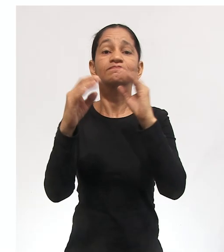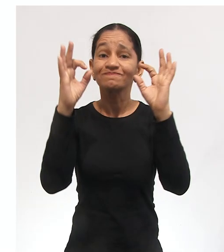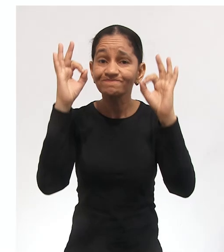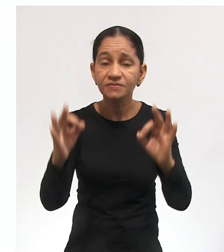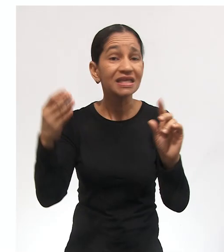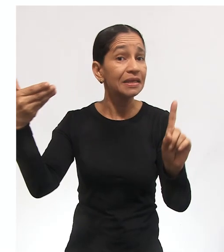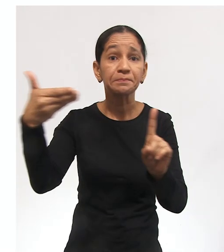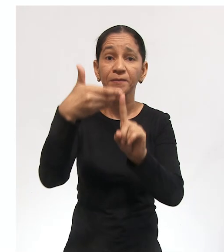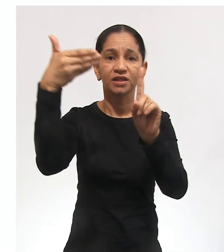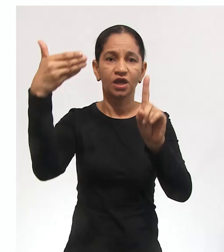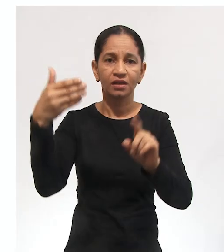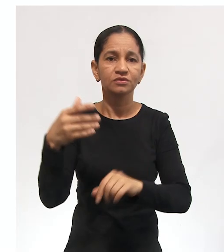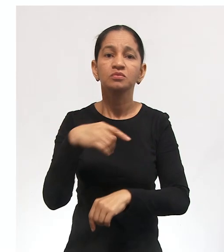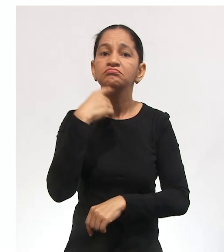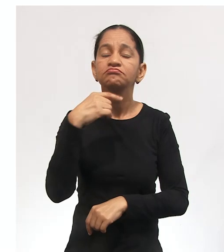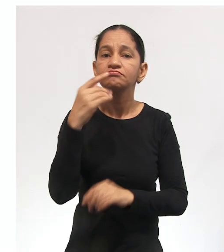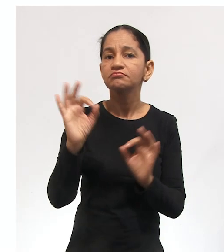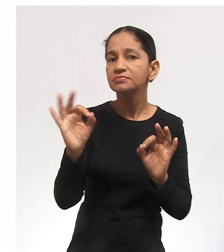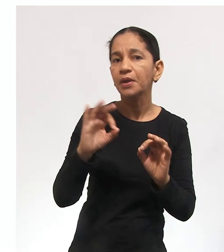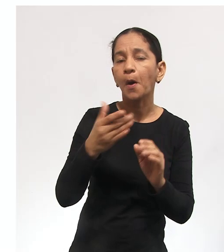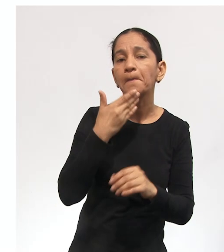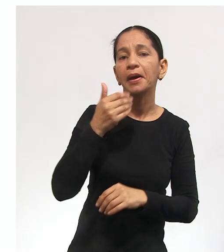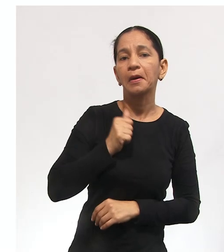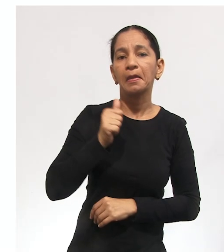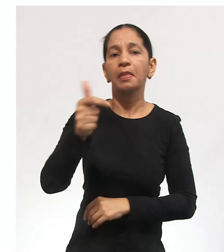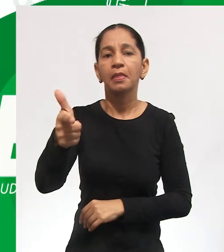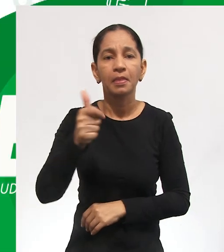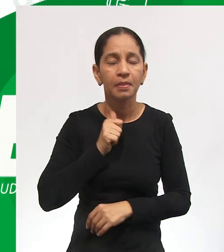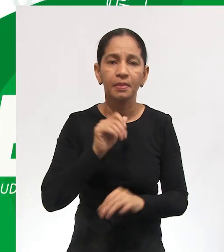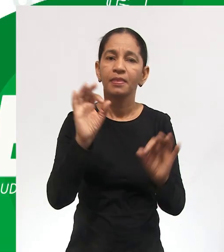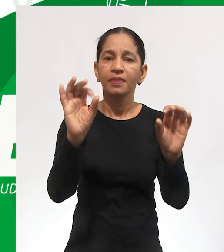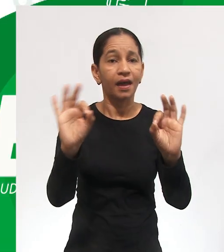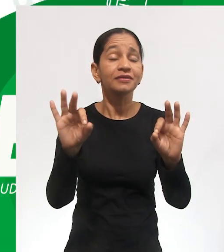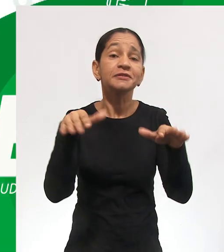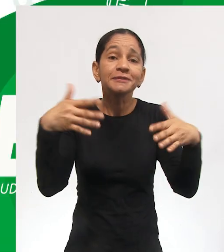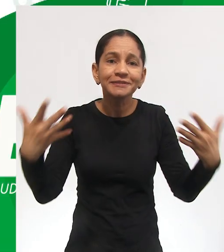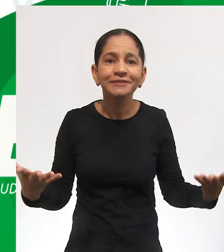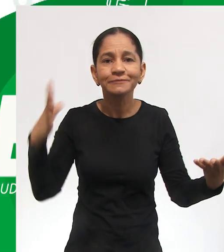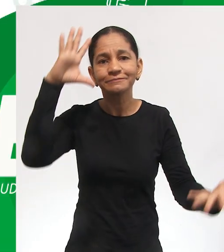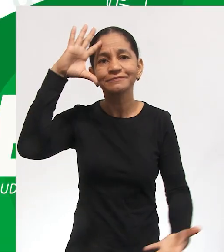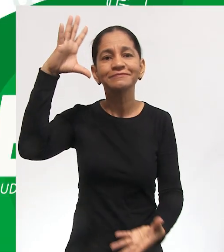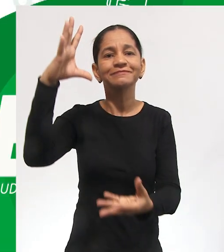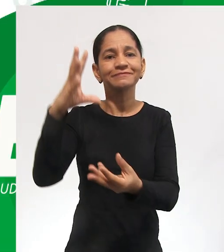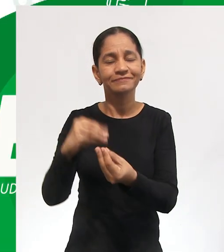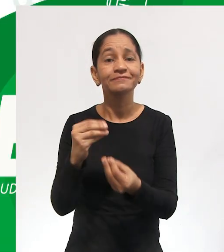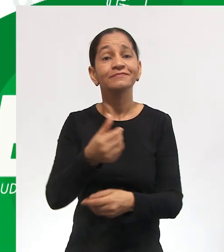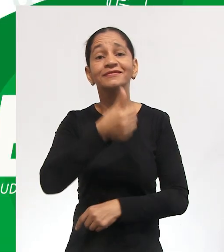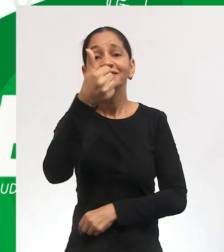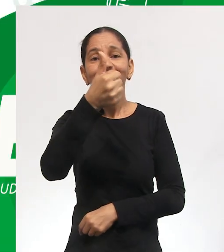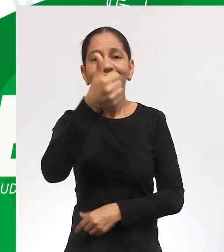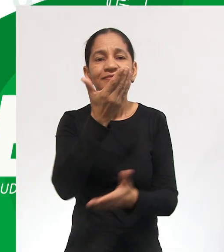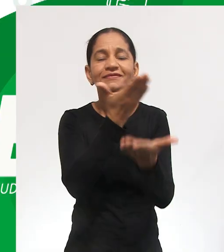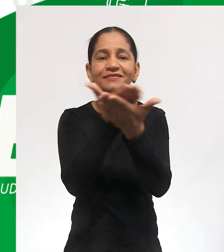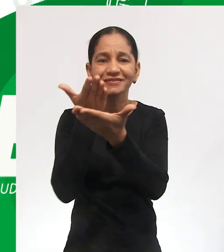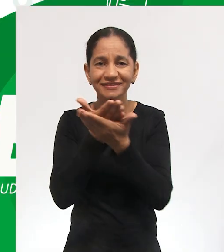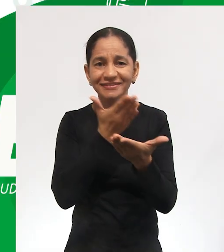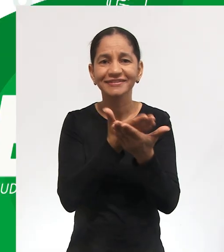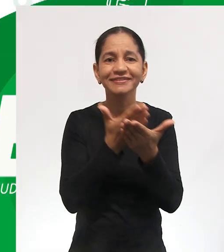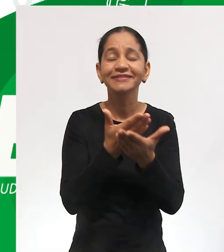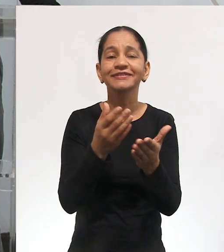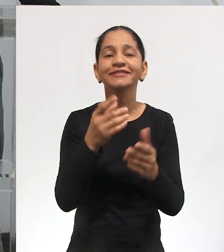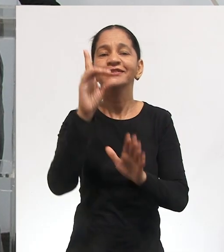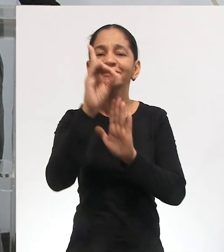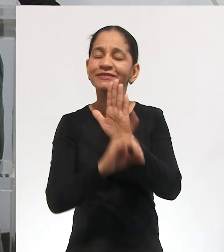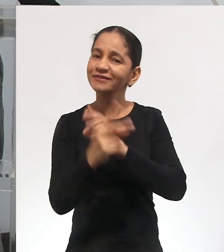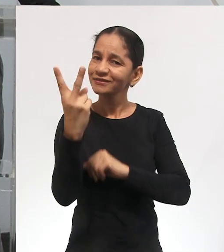igual, imediatamente, sem nenhum benefício de ordem. Com isso, a gente termina a nossa primeira aula de Direito